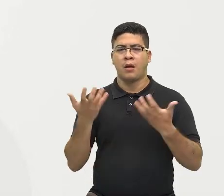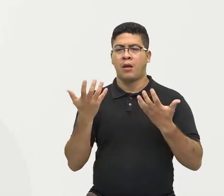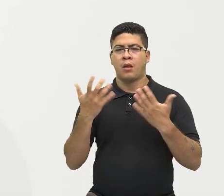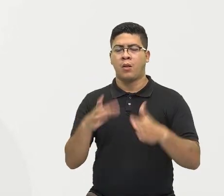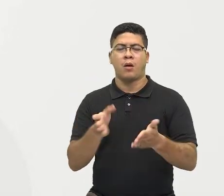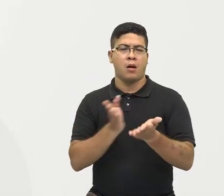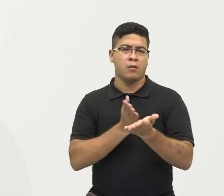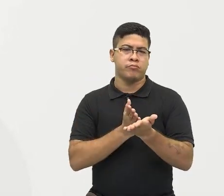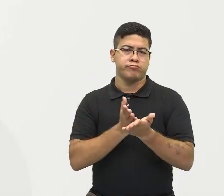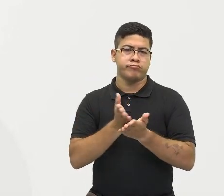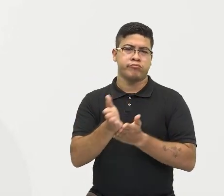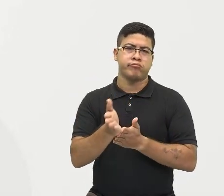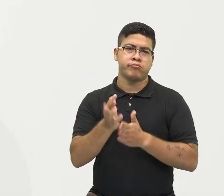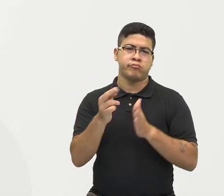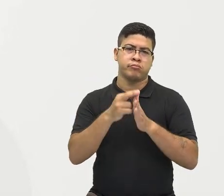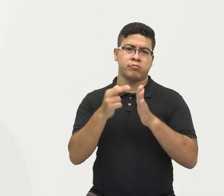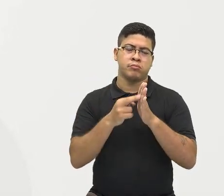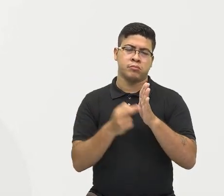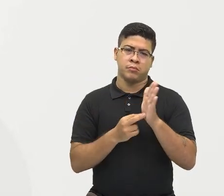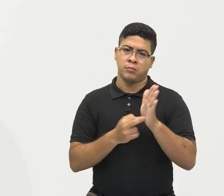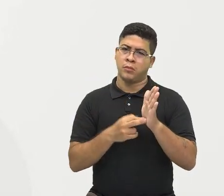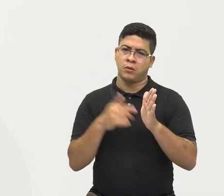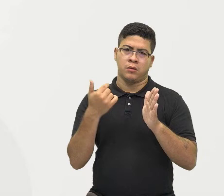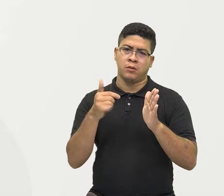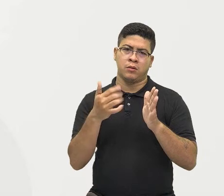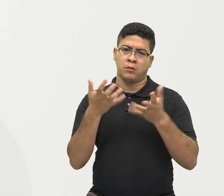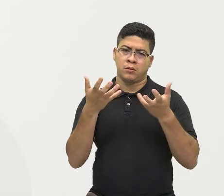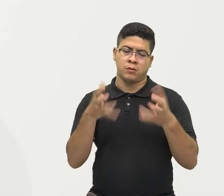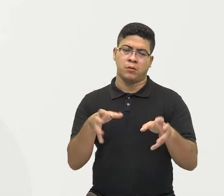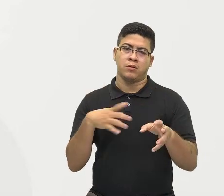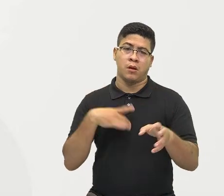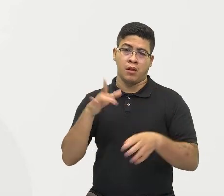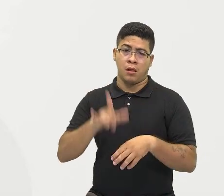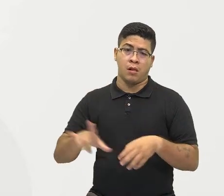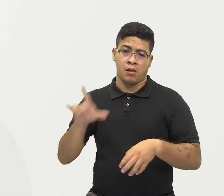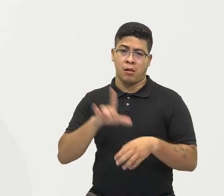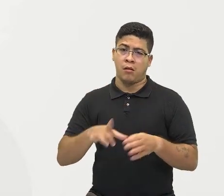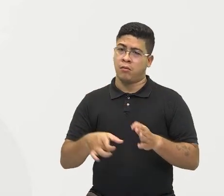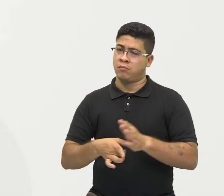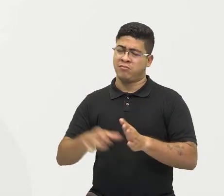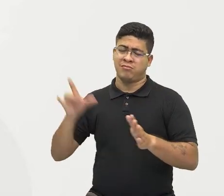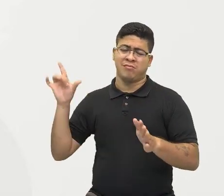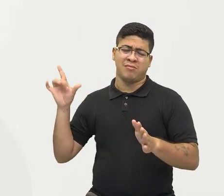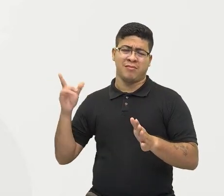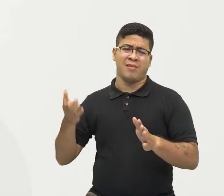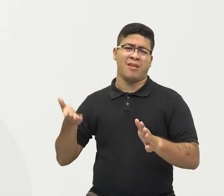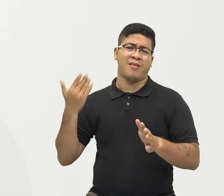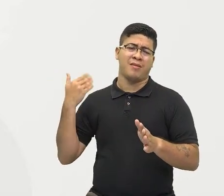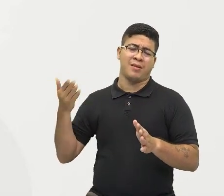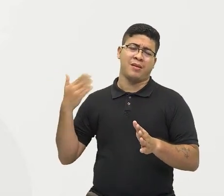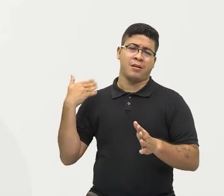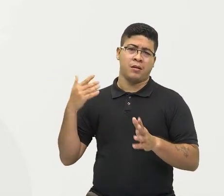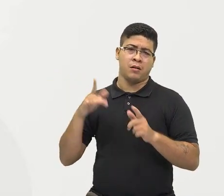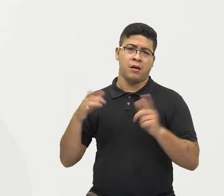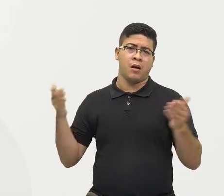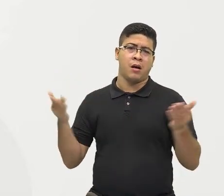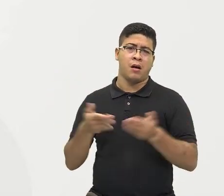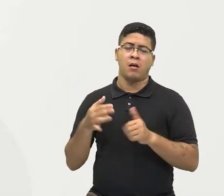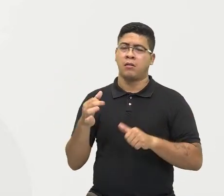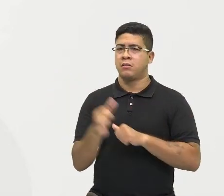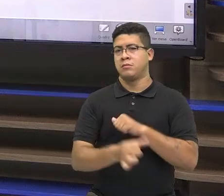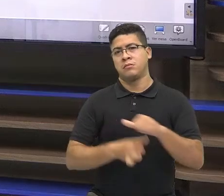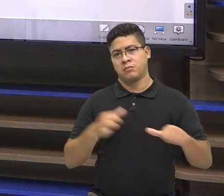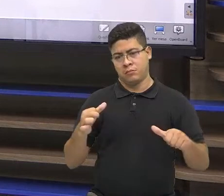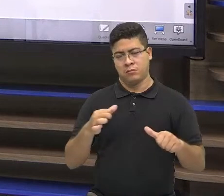essas normas e regras que tinha na literatura de escolas anteriores. Então,